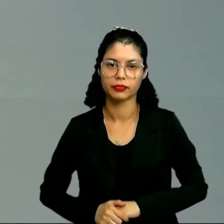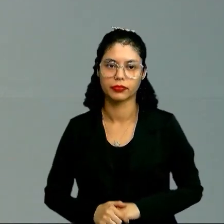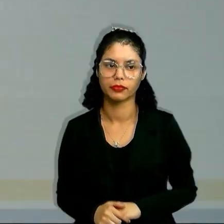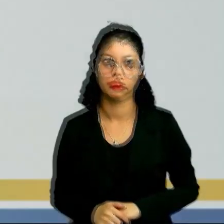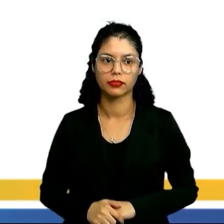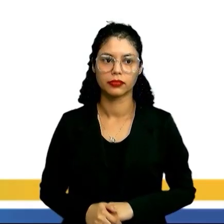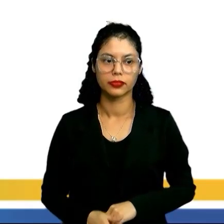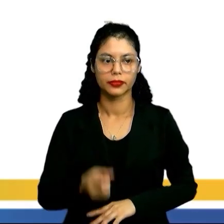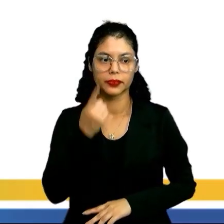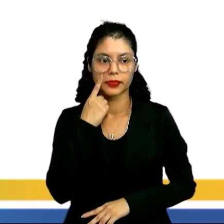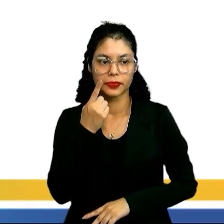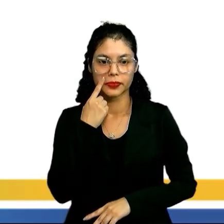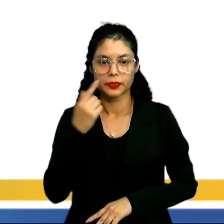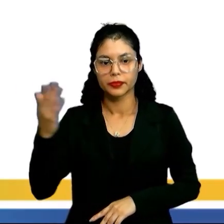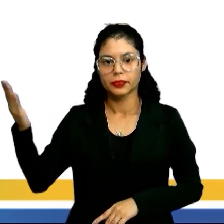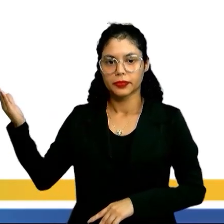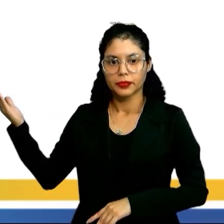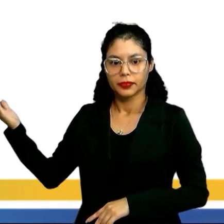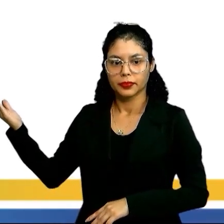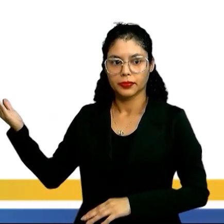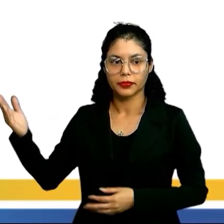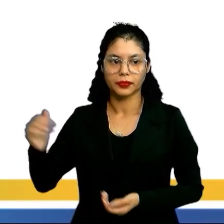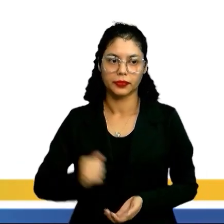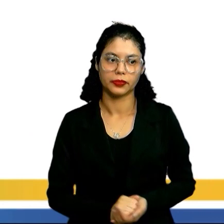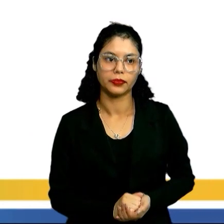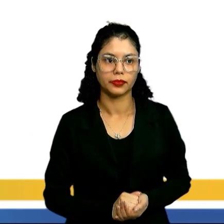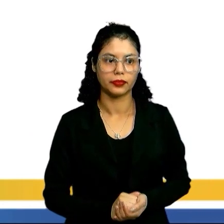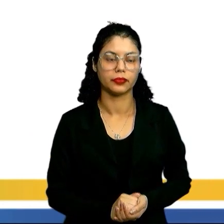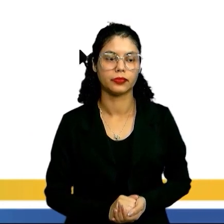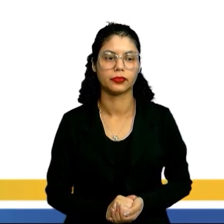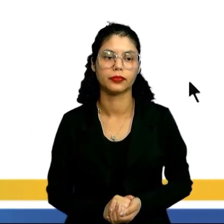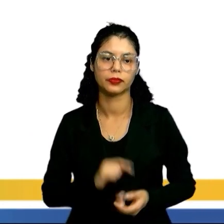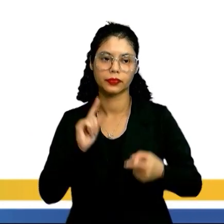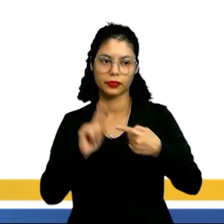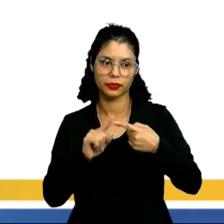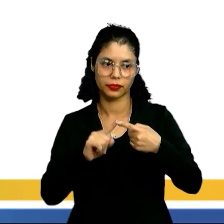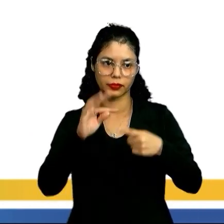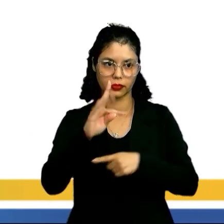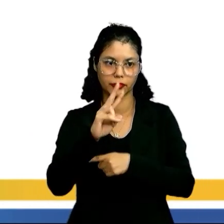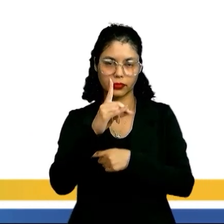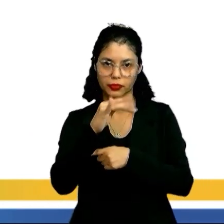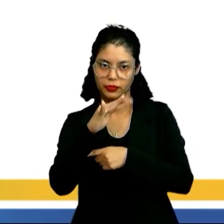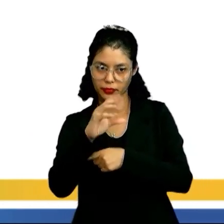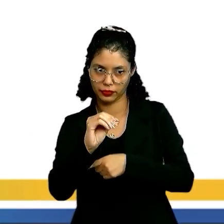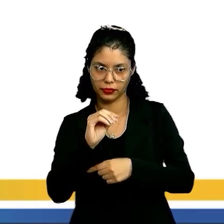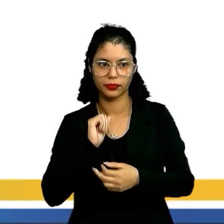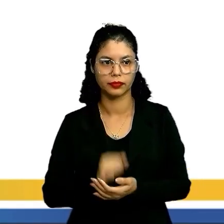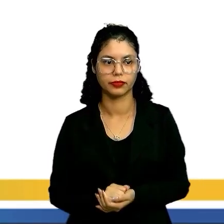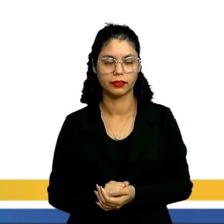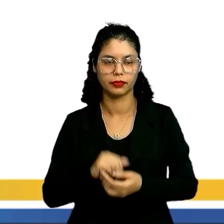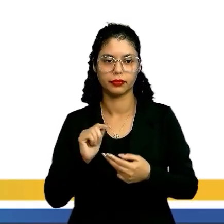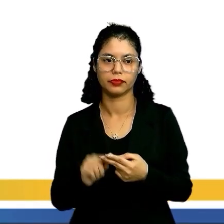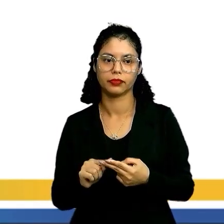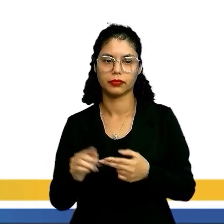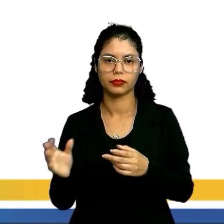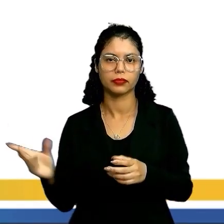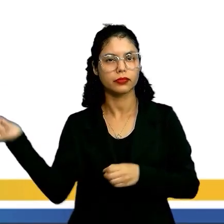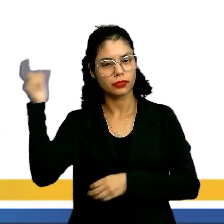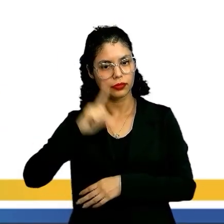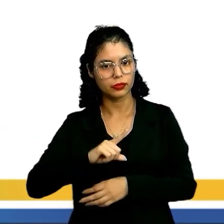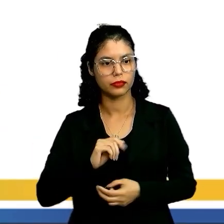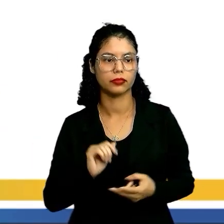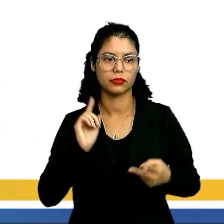negativo. E olha só os tipos que existem de tropismo. Temos o fototropismo, que é associado à